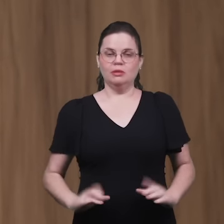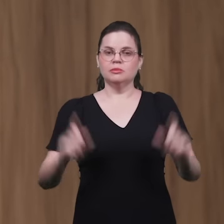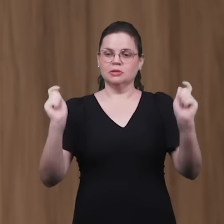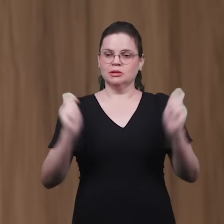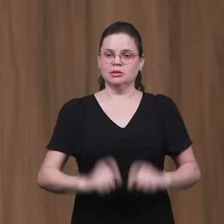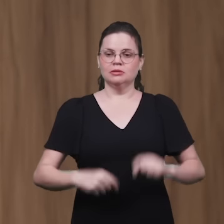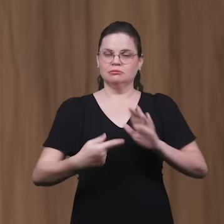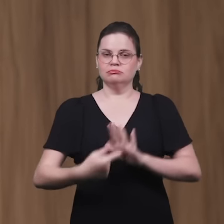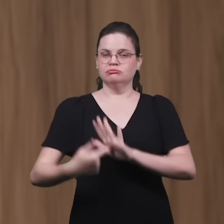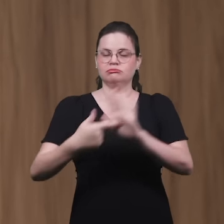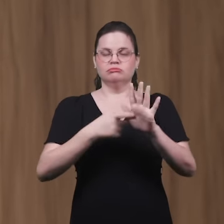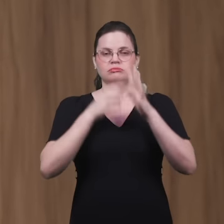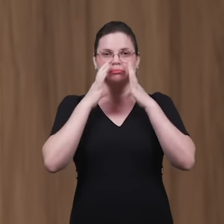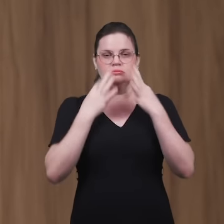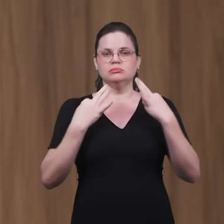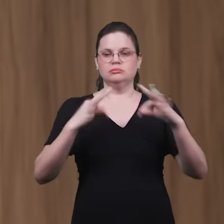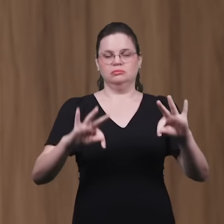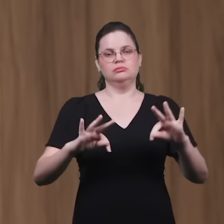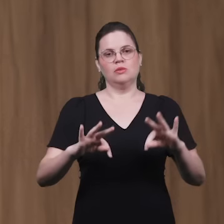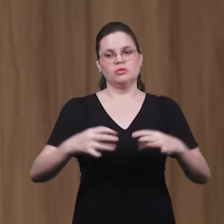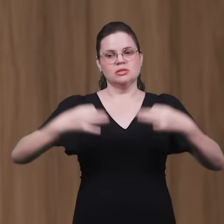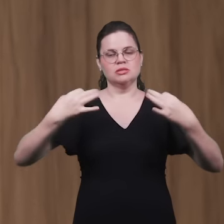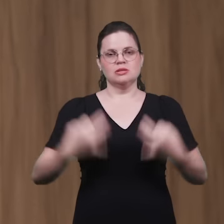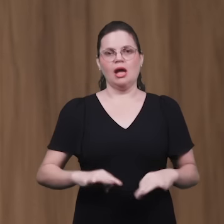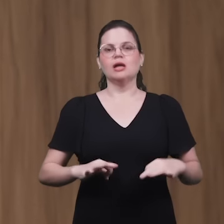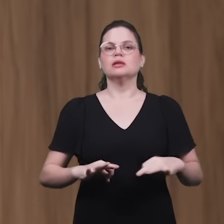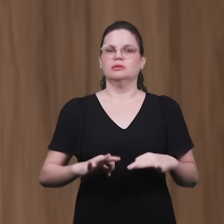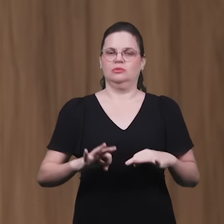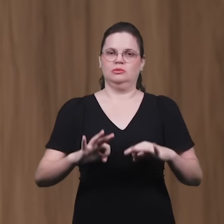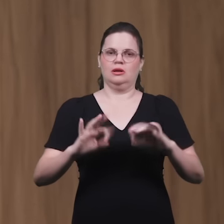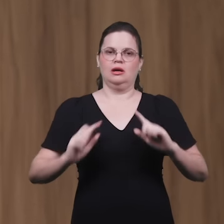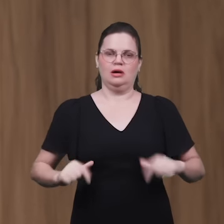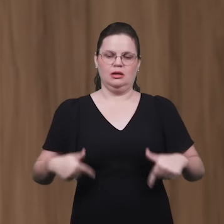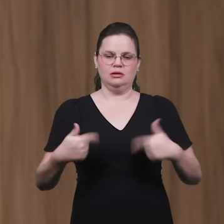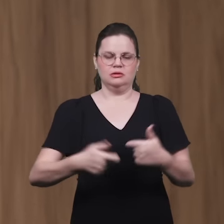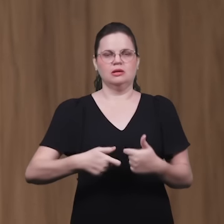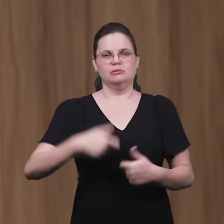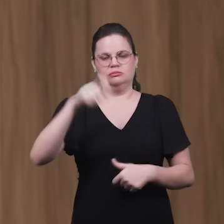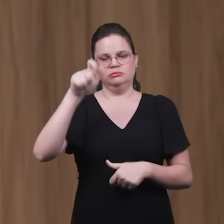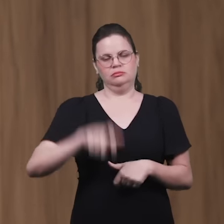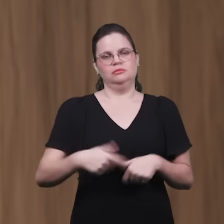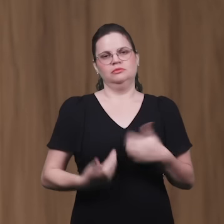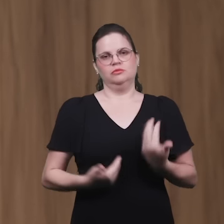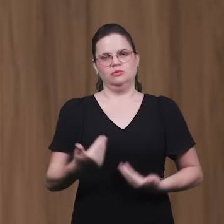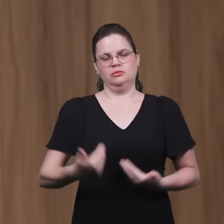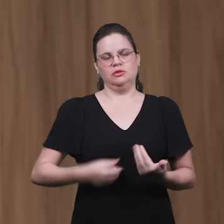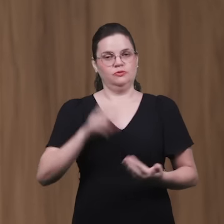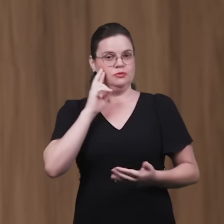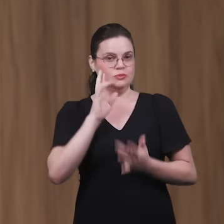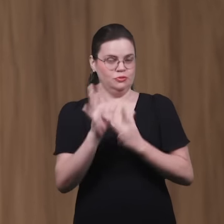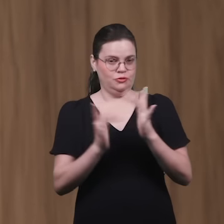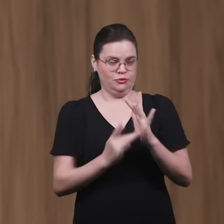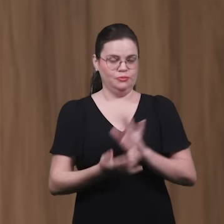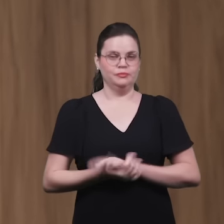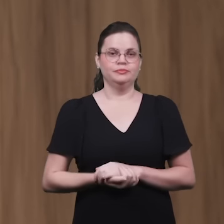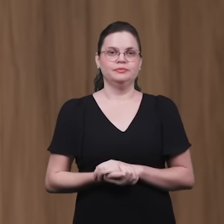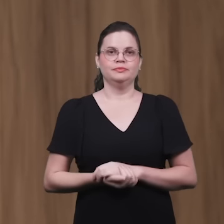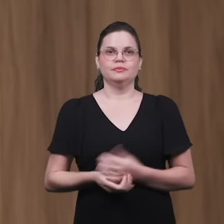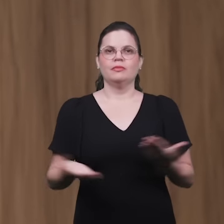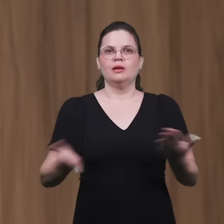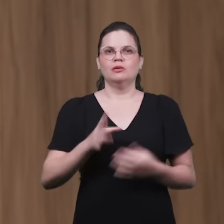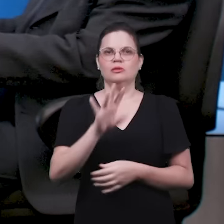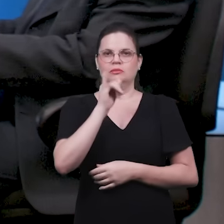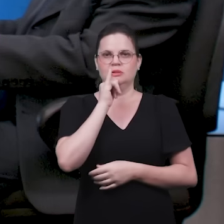confirme a postura, a condição dele como um crente em Jesus Cristo. Então, por exemplo, nós temos o caso